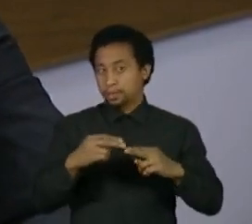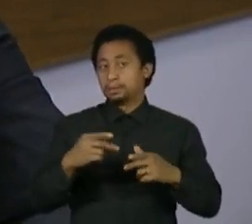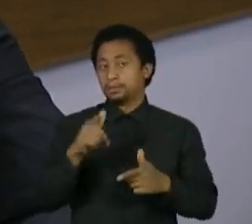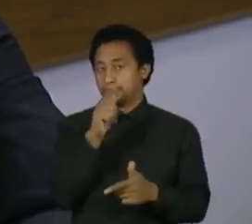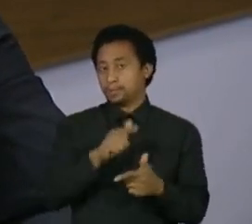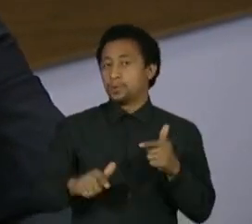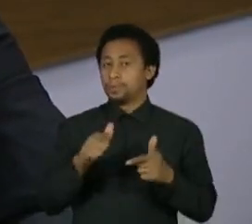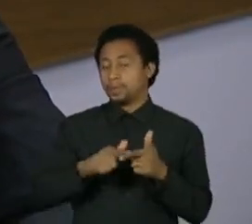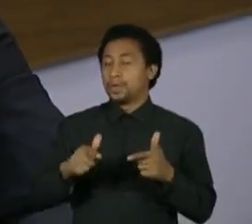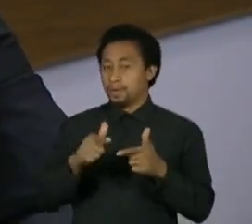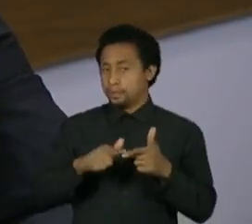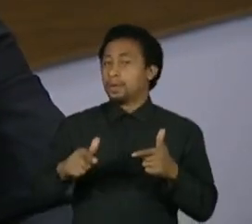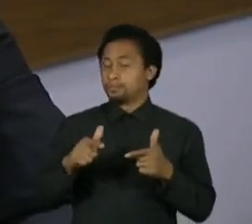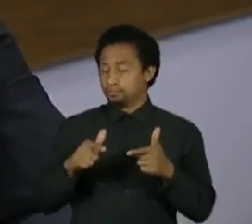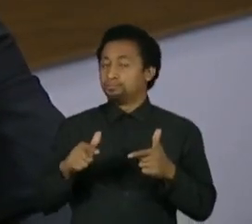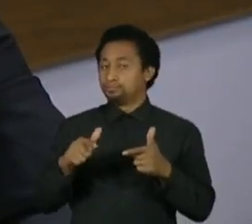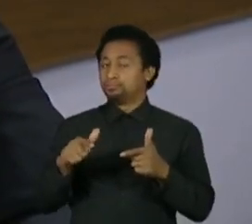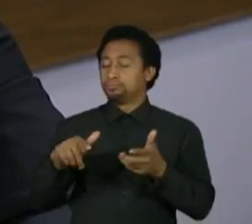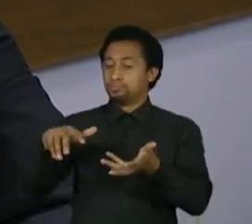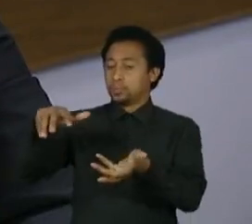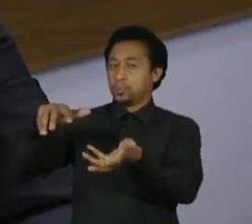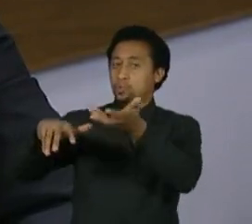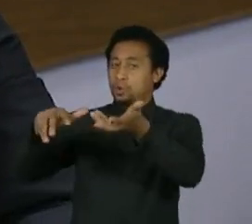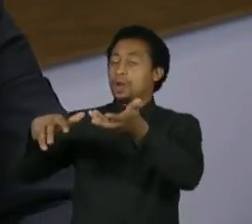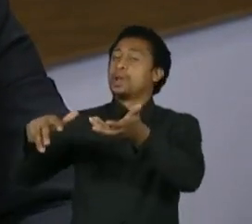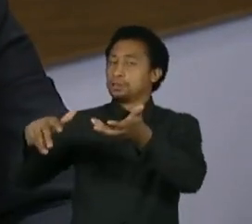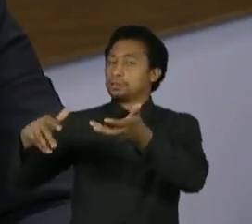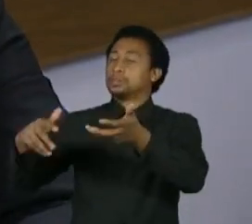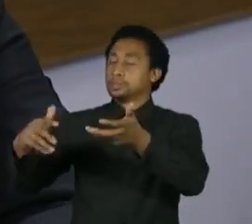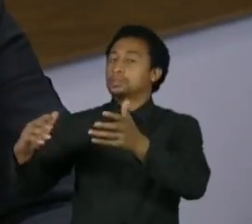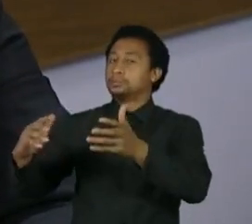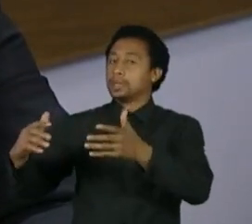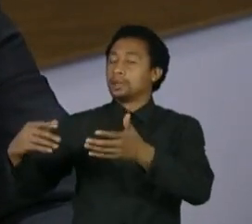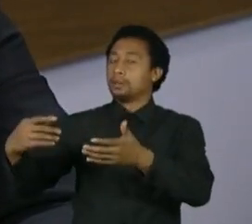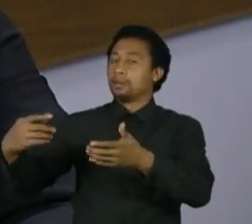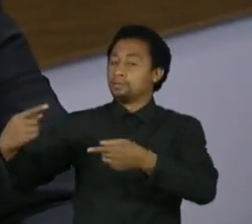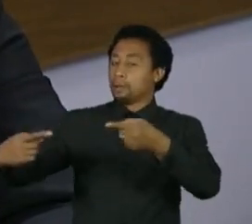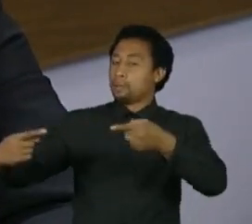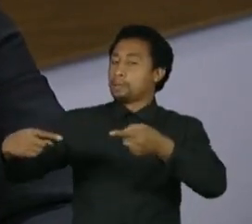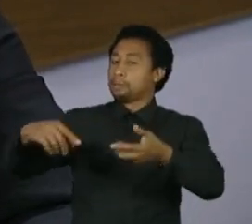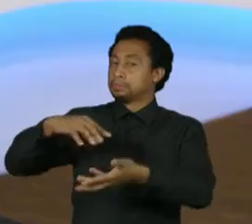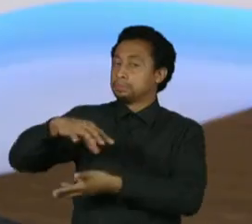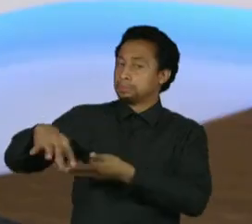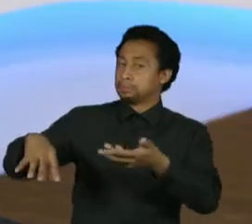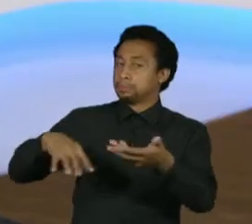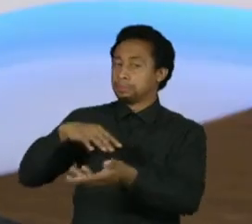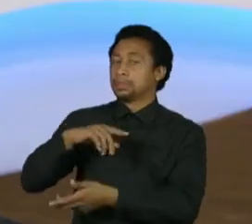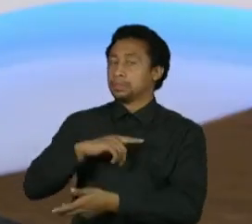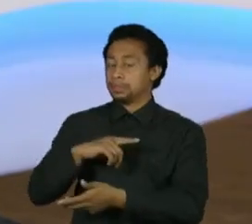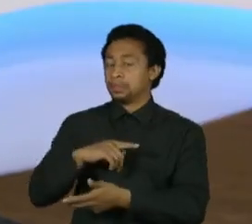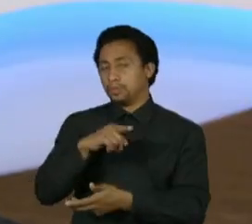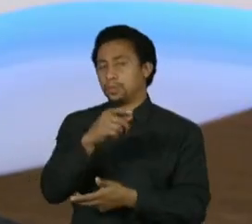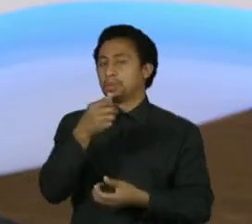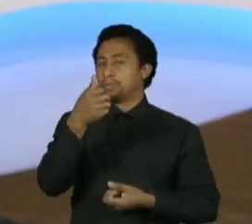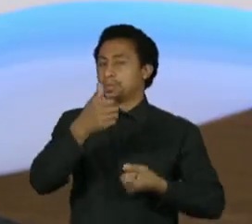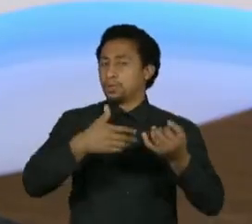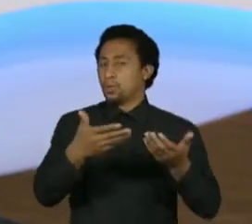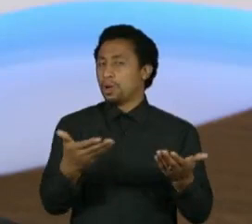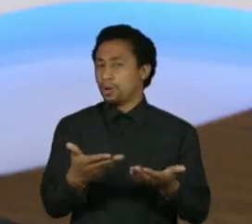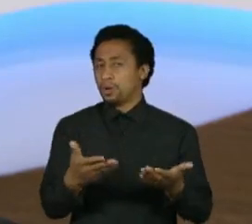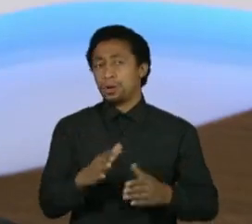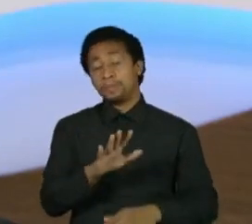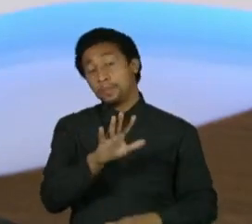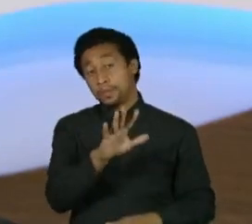tom em defesa do Supremo, em defesa das instituições, isso que o senhor acabou de fazer agora. No entanto, como é